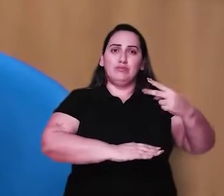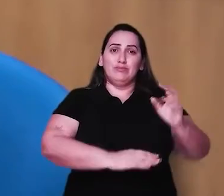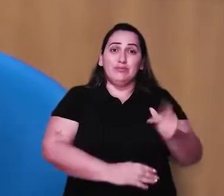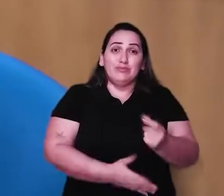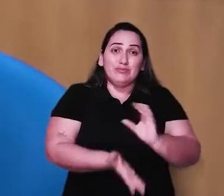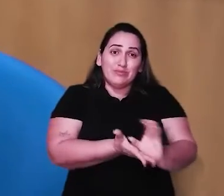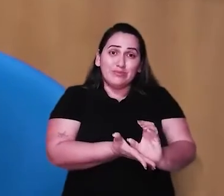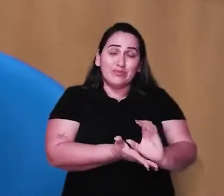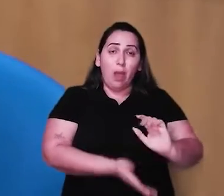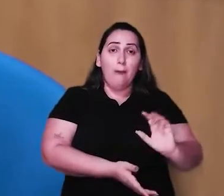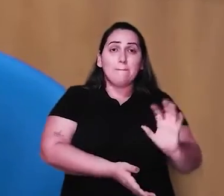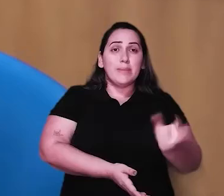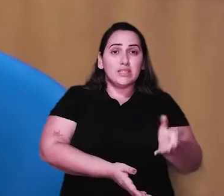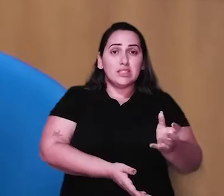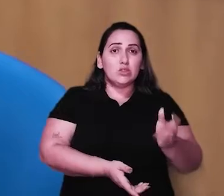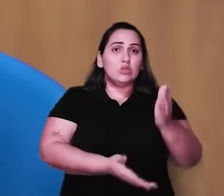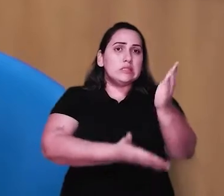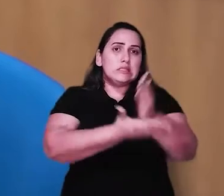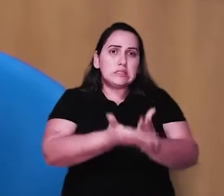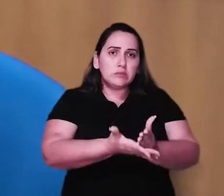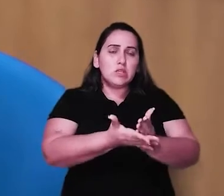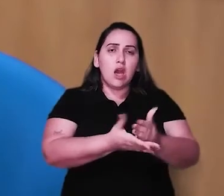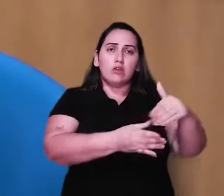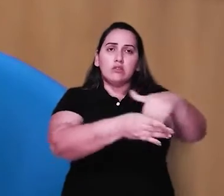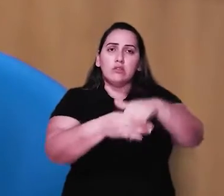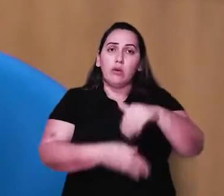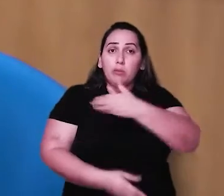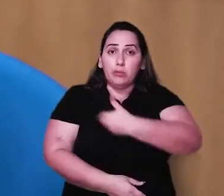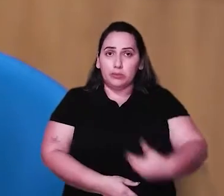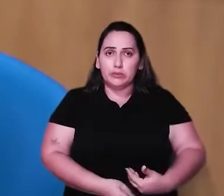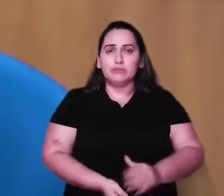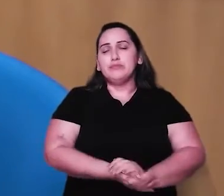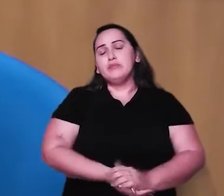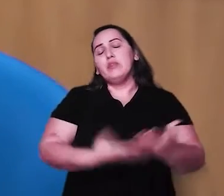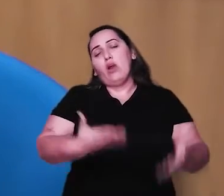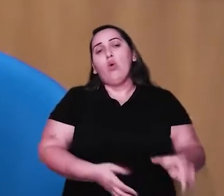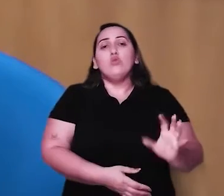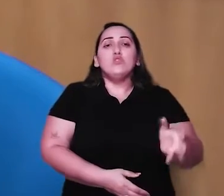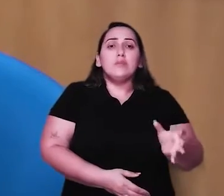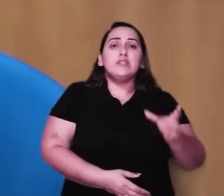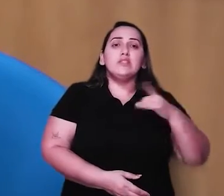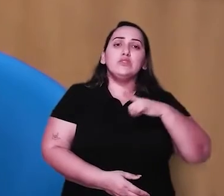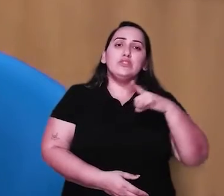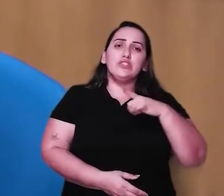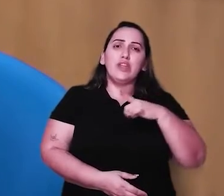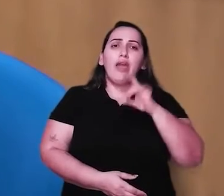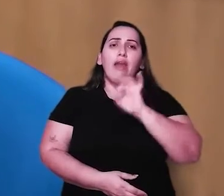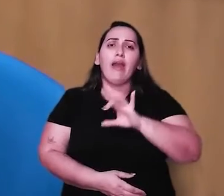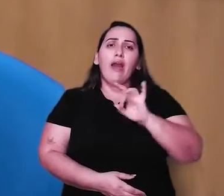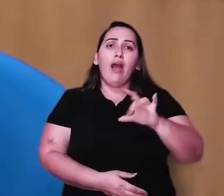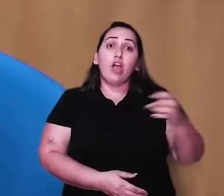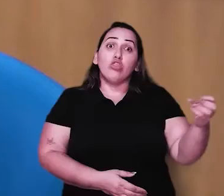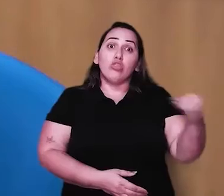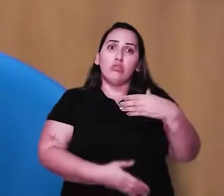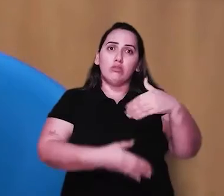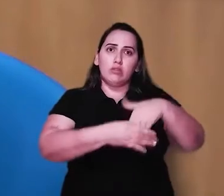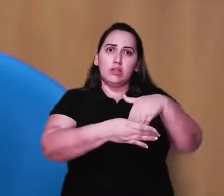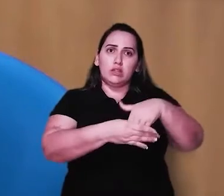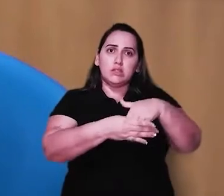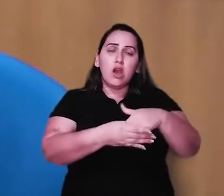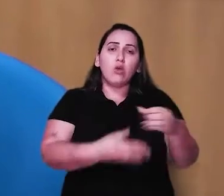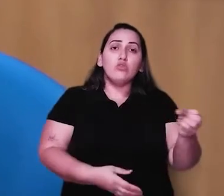partido no momento da distribuição das verbas públicas. Então, os partidos têm, a cada